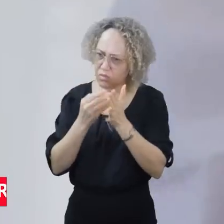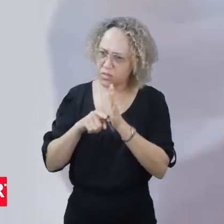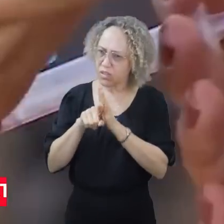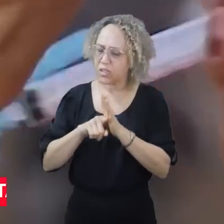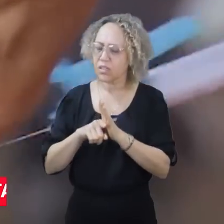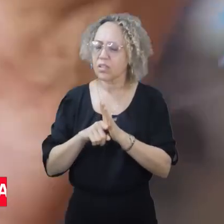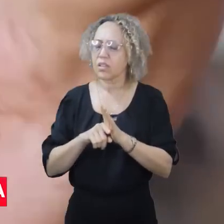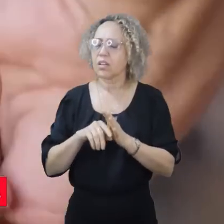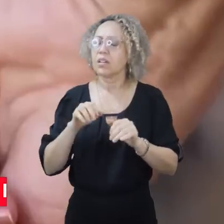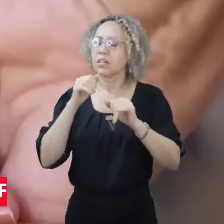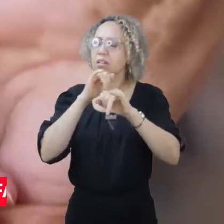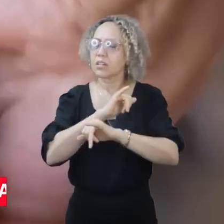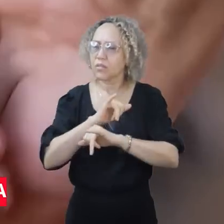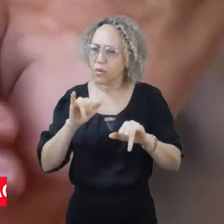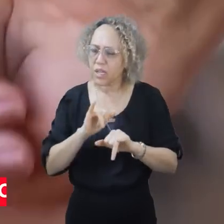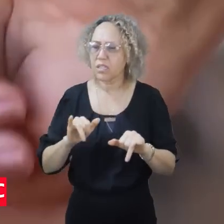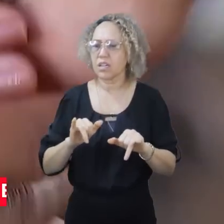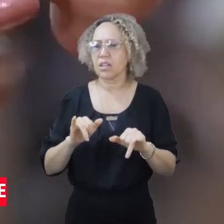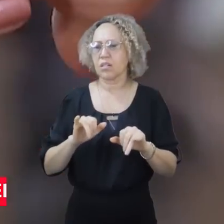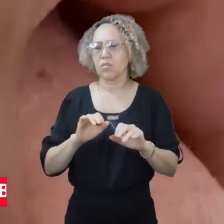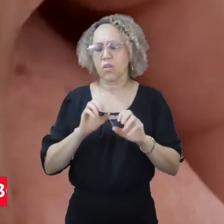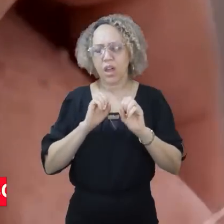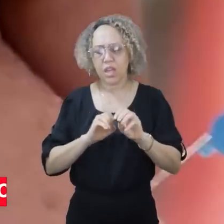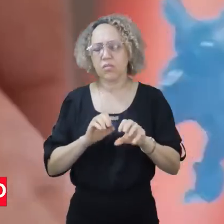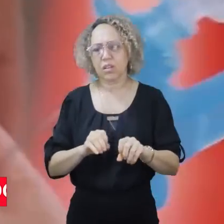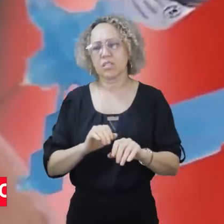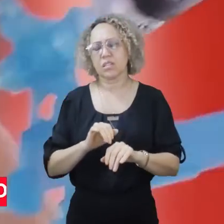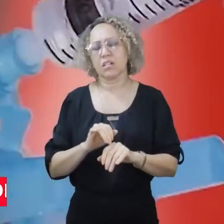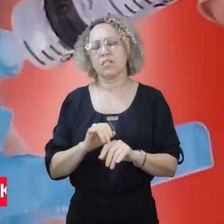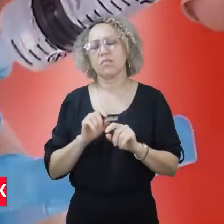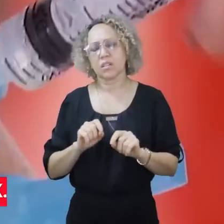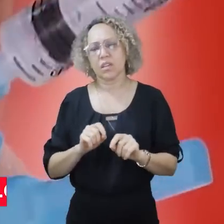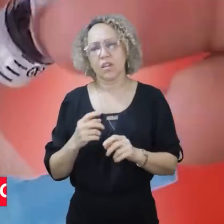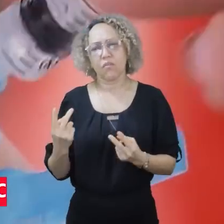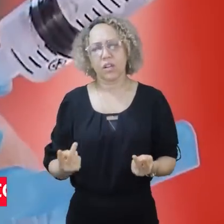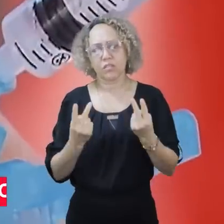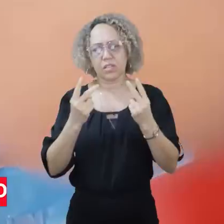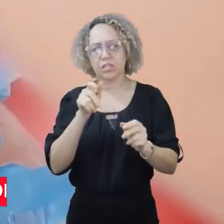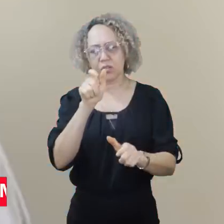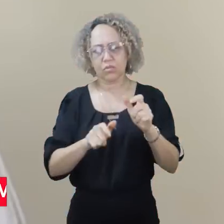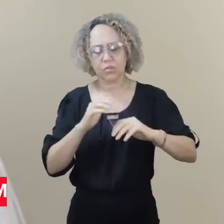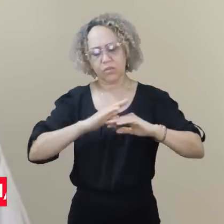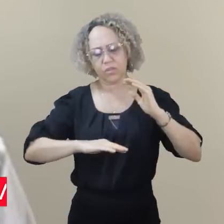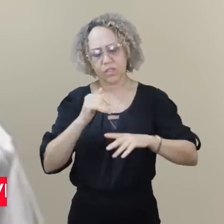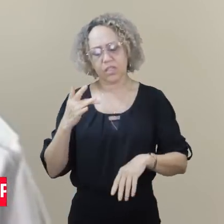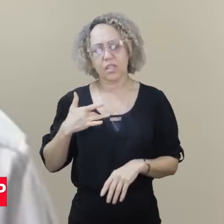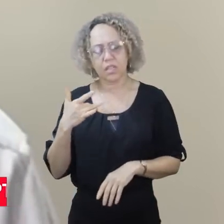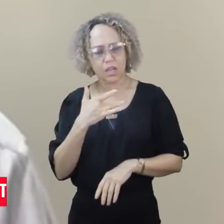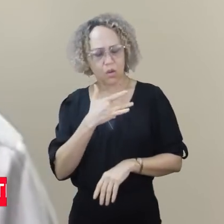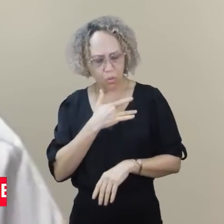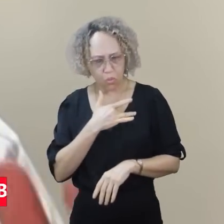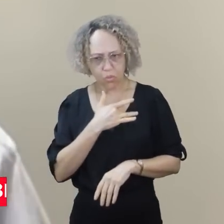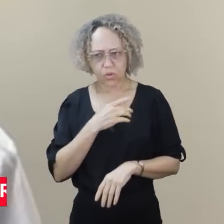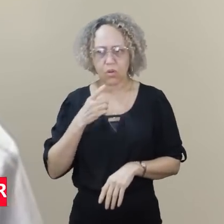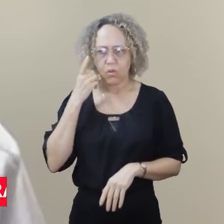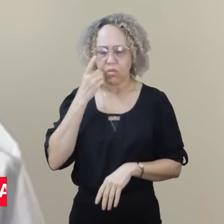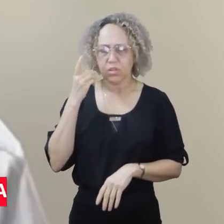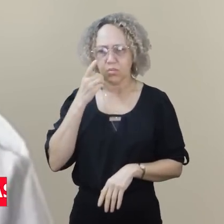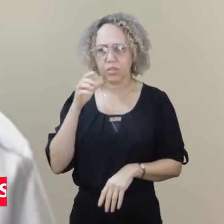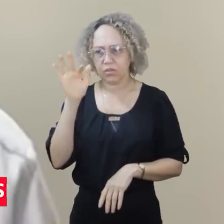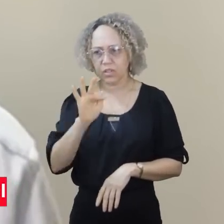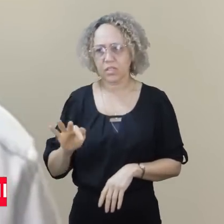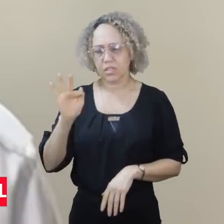educação, com informação de qualidade e com a valorização dos profissionais da saúde. O deputado federal Arlindo